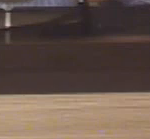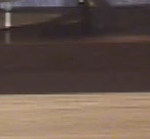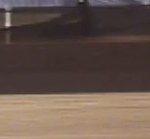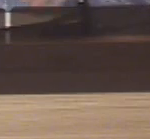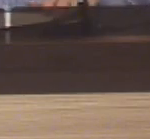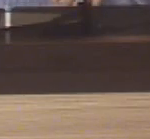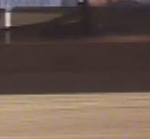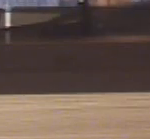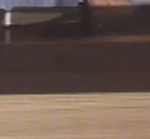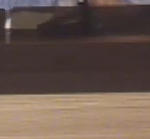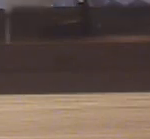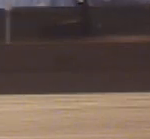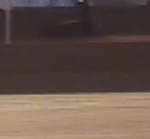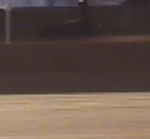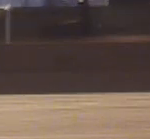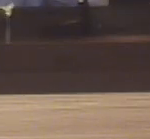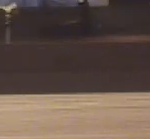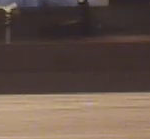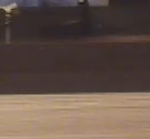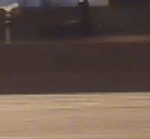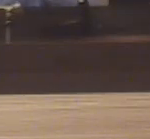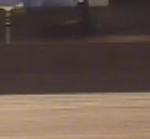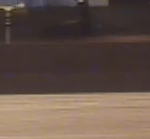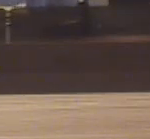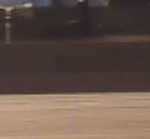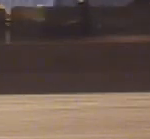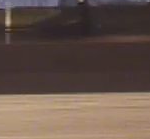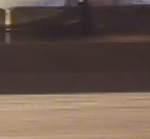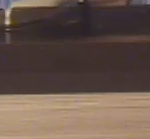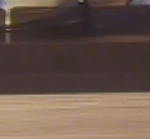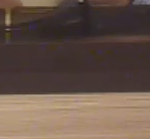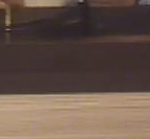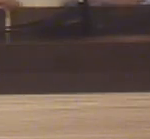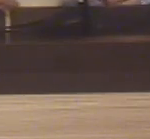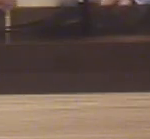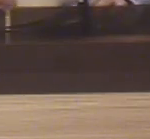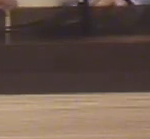A mesa recebe o projeto e encaminha às comissões.